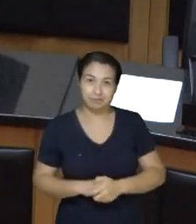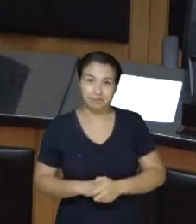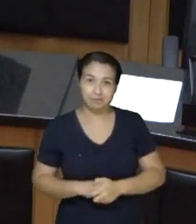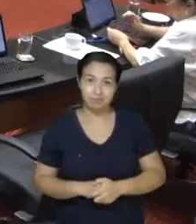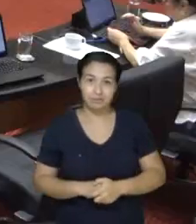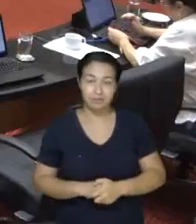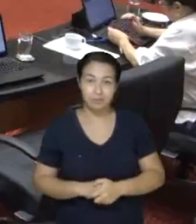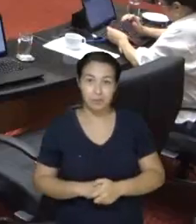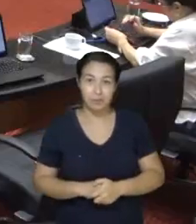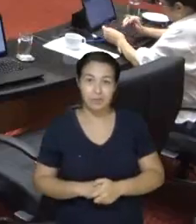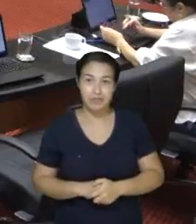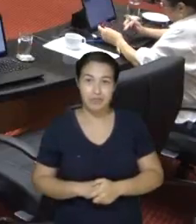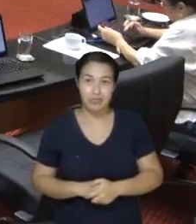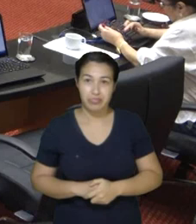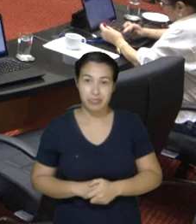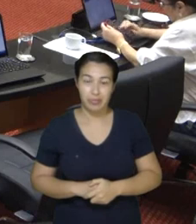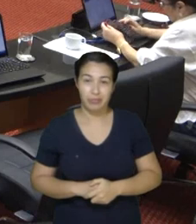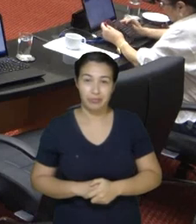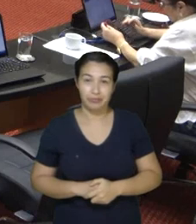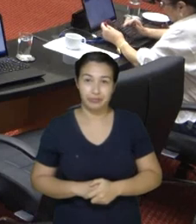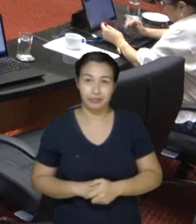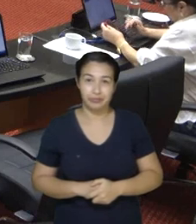senhores. Um minuto.